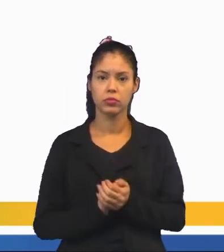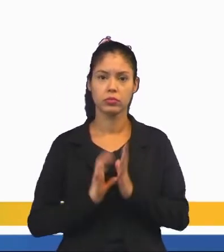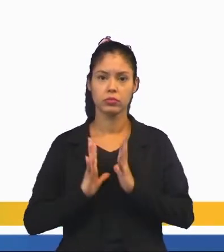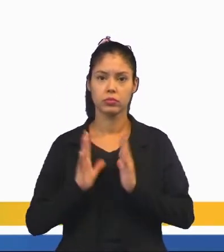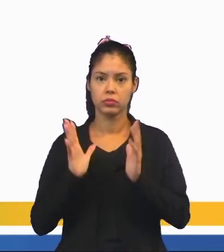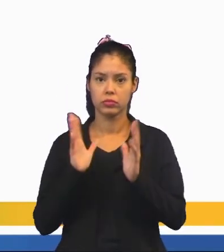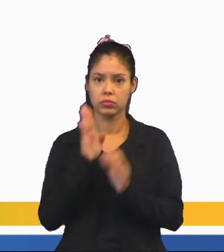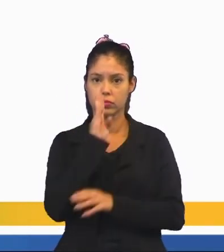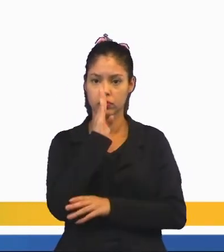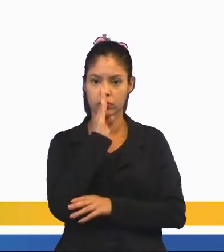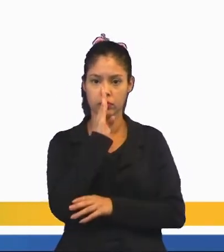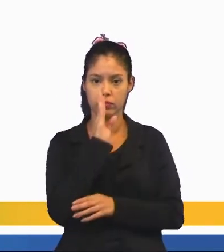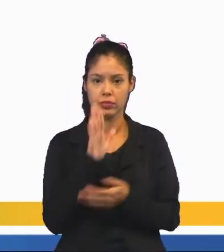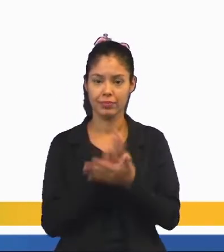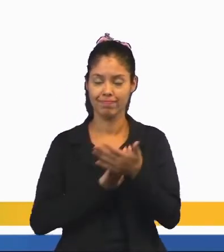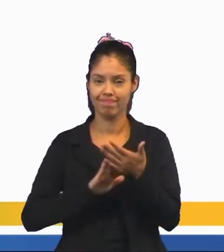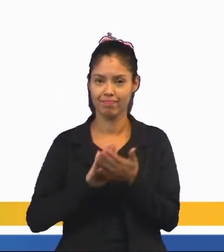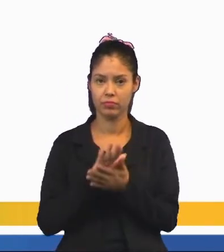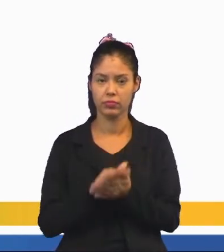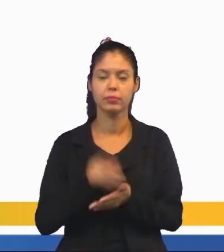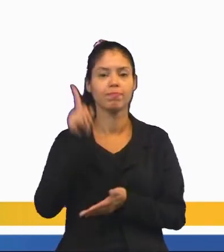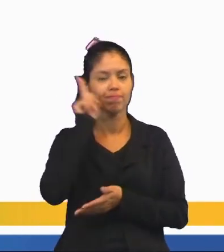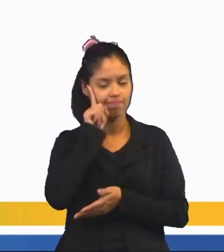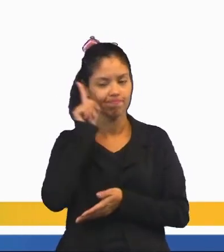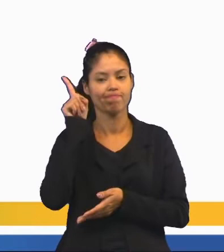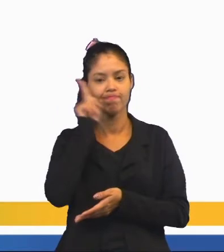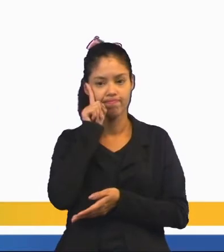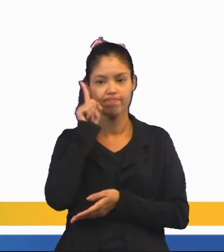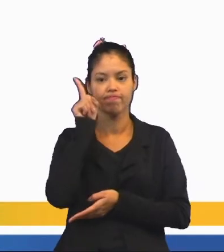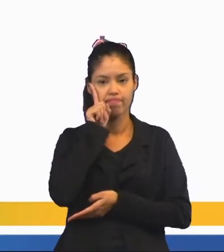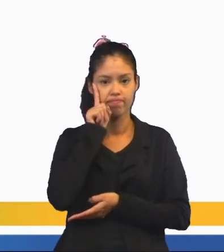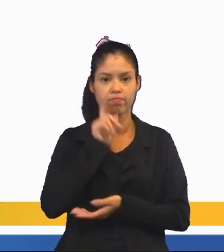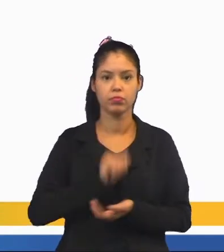dormente ou latente no organismo por toda a vida.